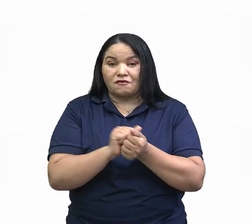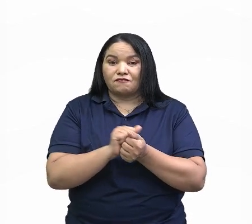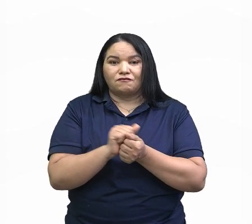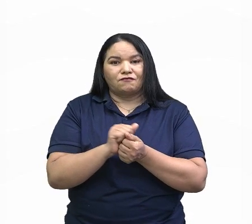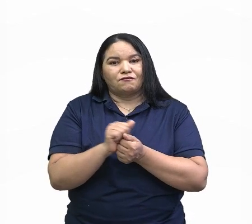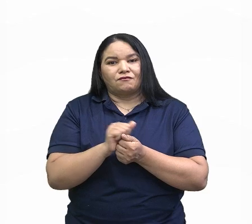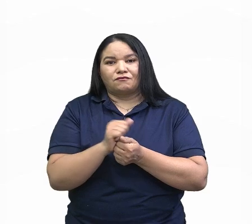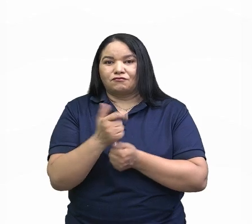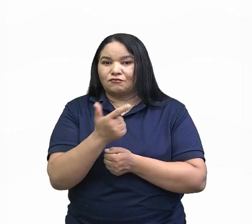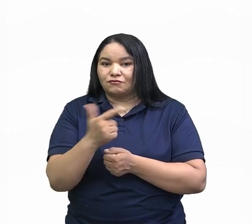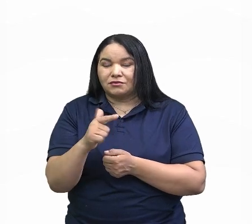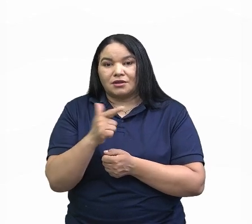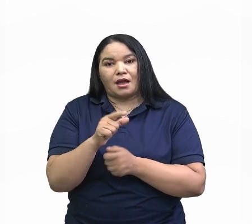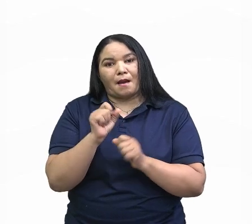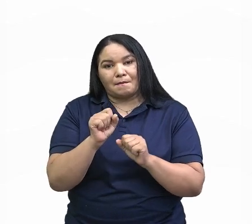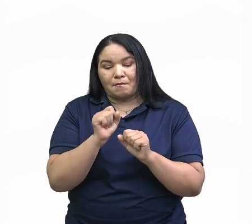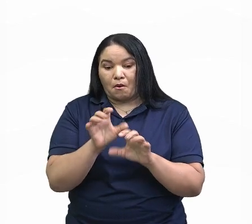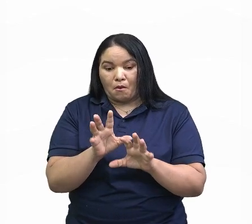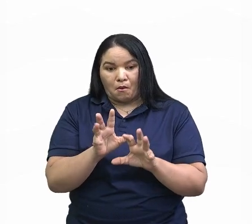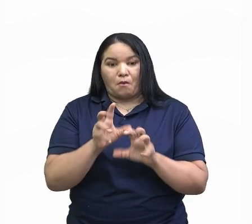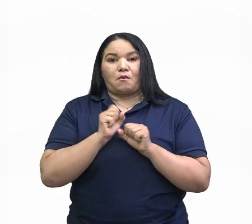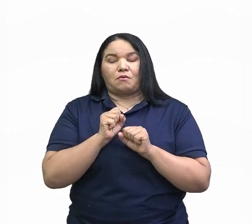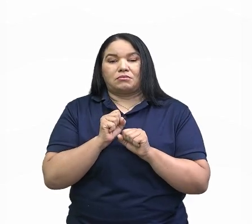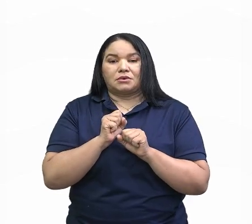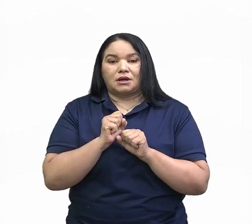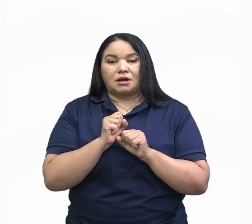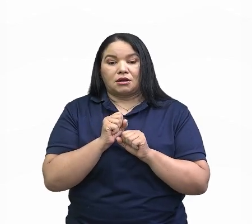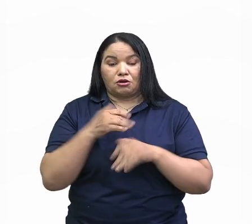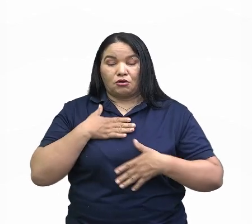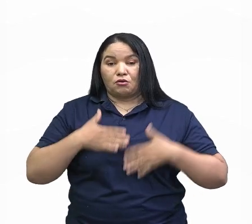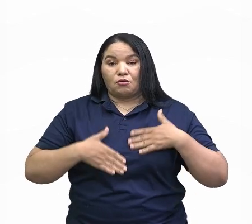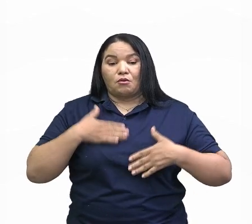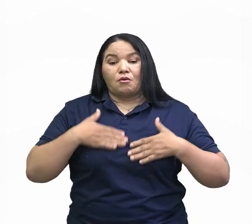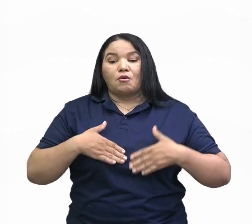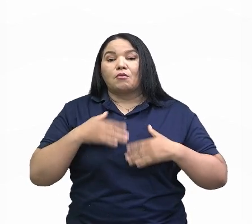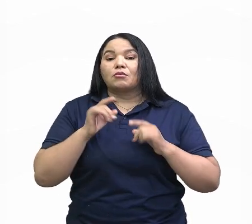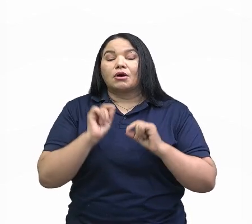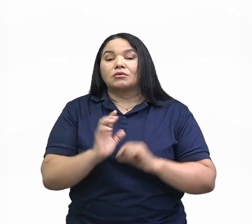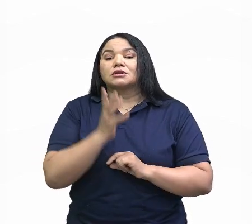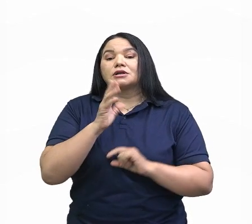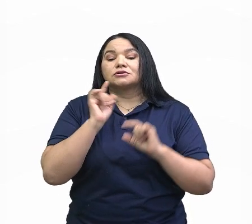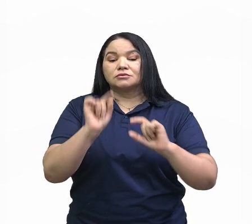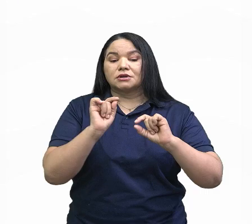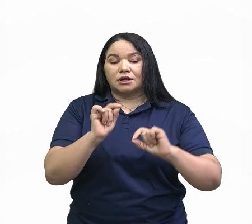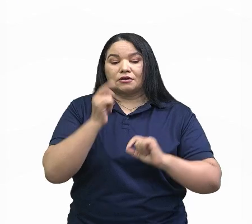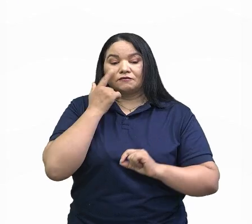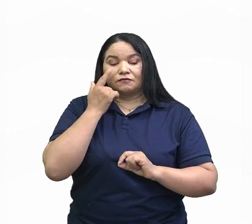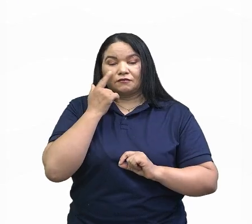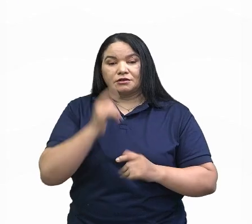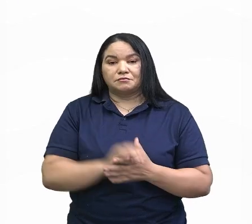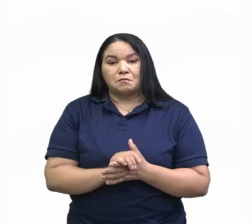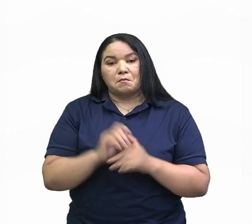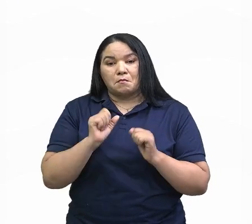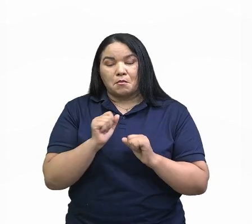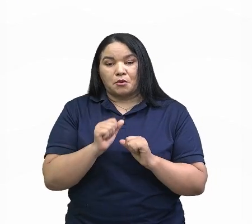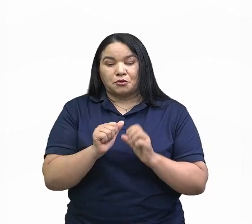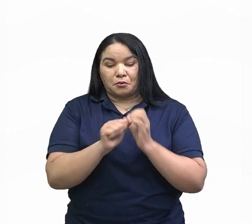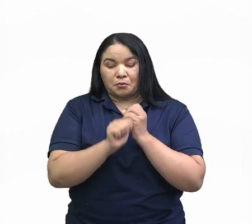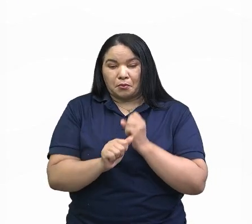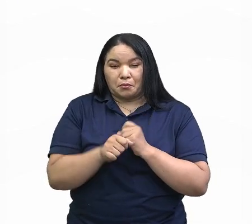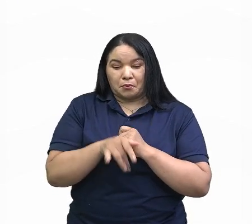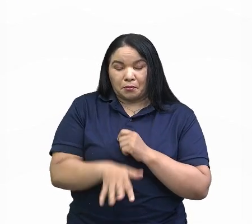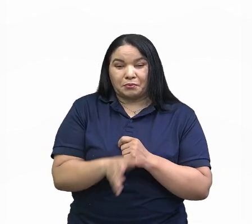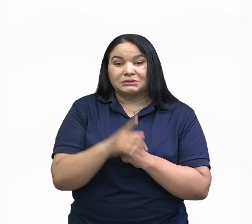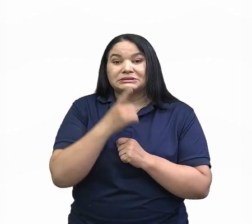parasita. E aí, o que ele vai causar na pessoa que contraiu? Olha só, os sinais e os sintomas. Diarreia com sangue